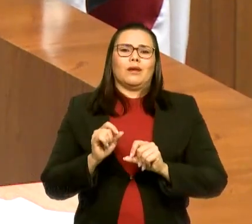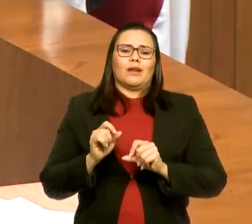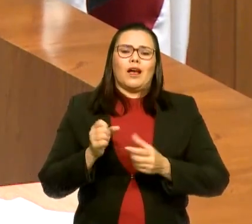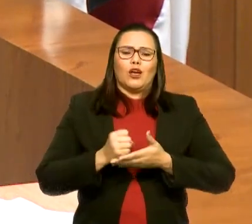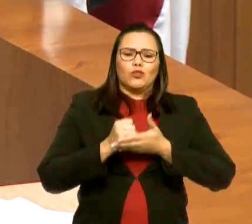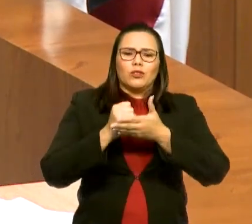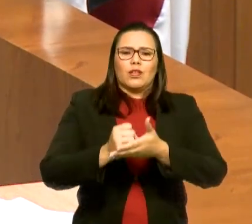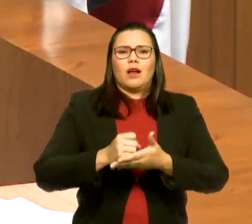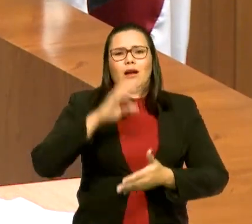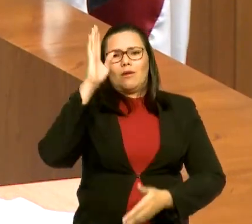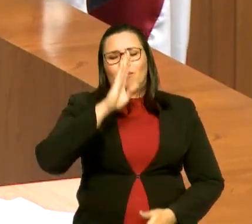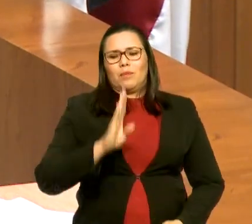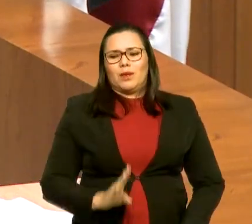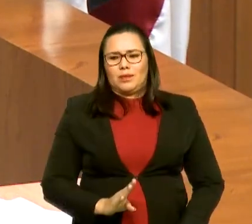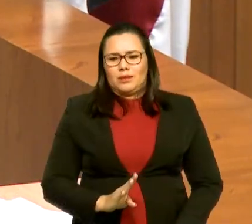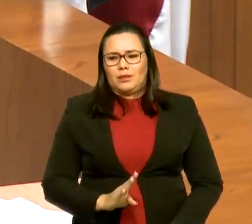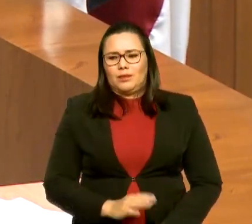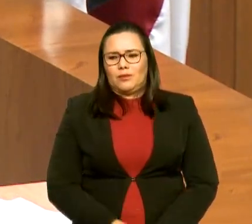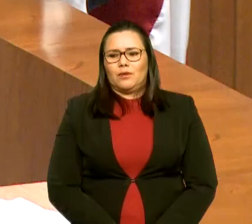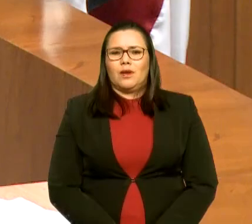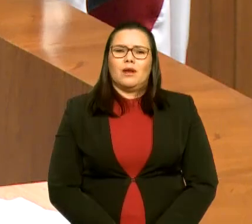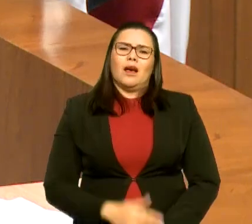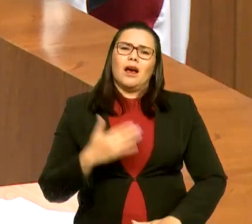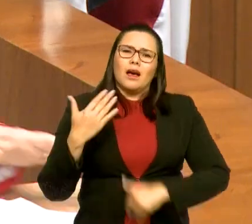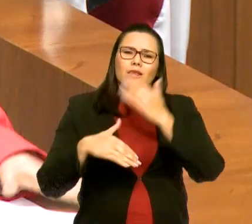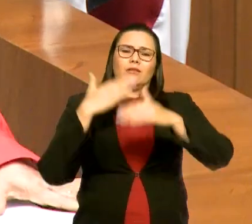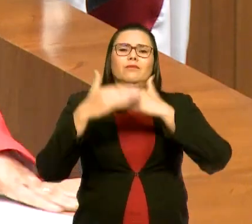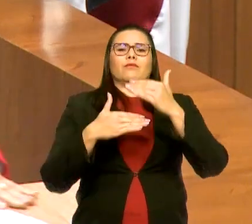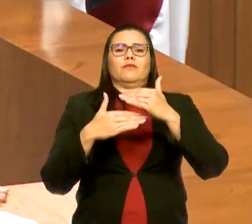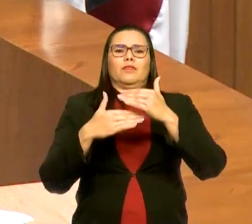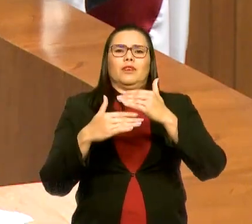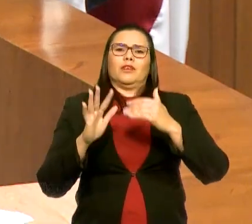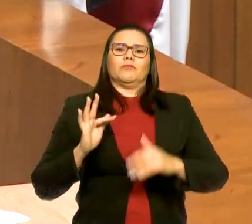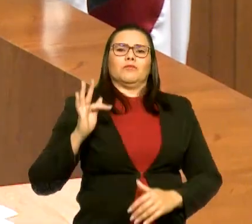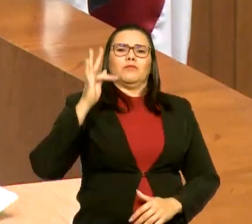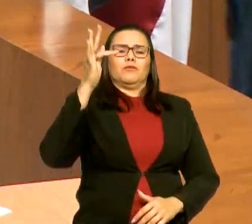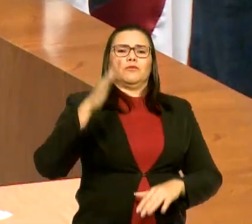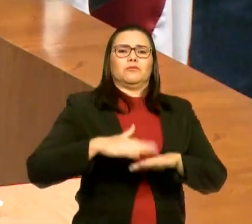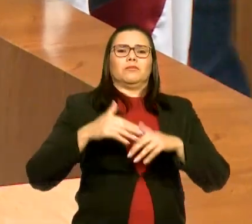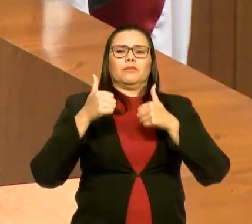projeção na eternidade. Obrigada, que Deus abençoe a todos nós.